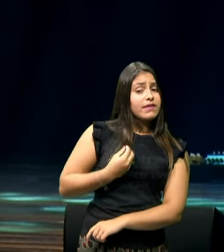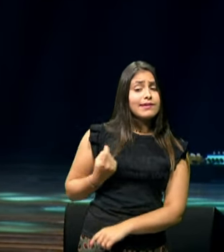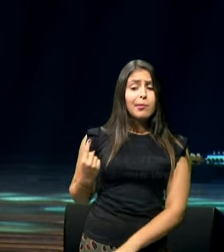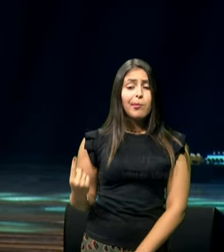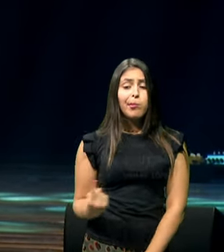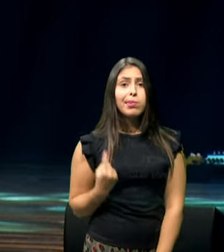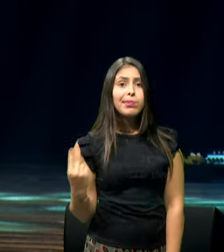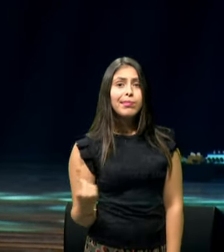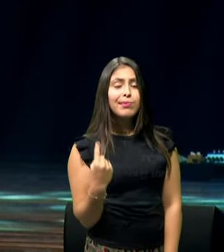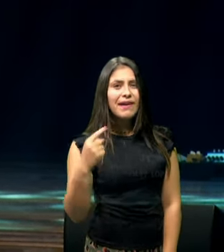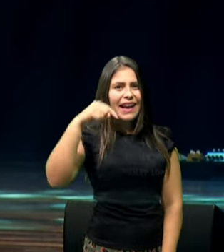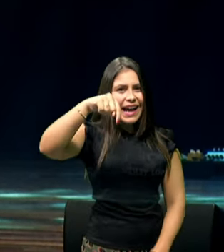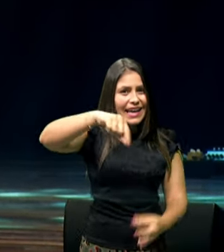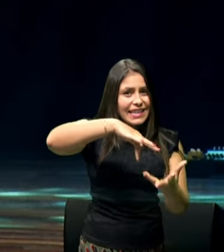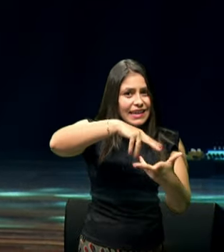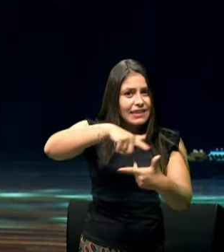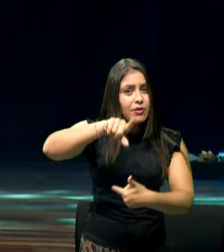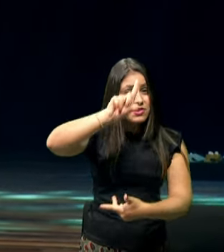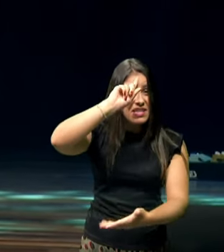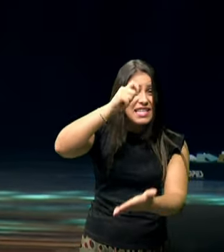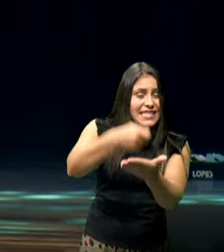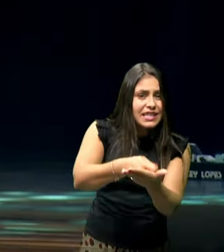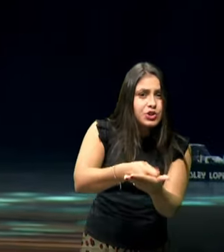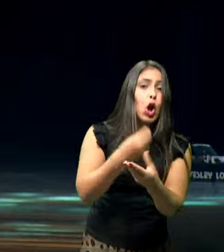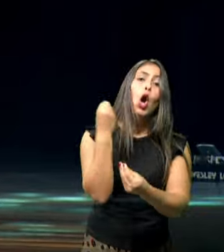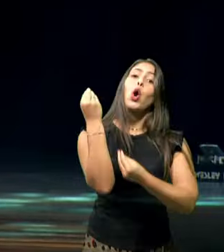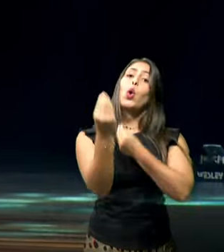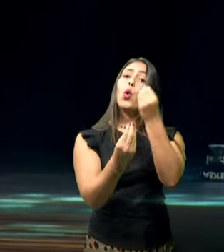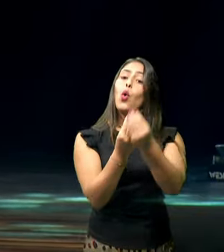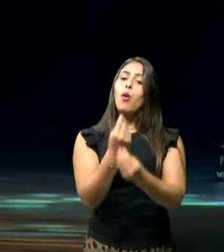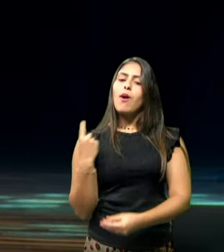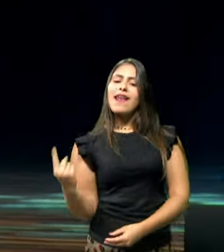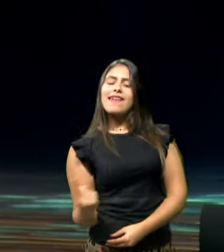vida, você decide a sua eternidade.